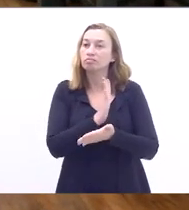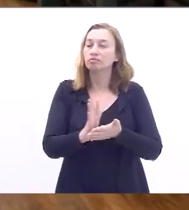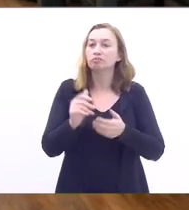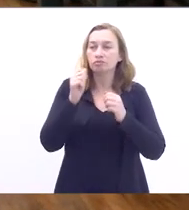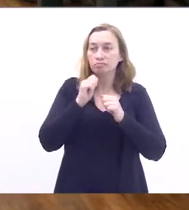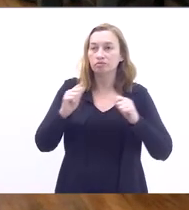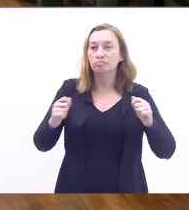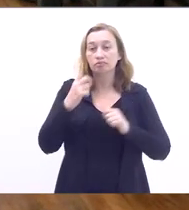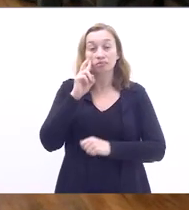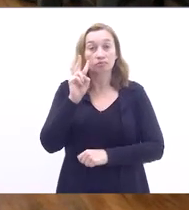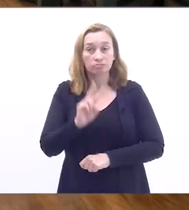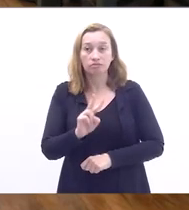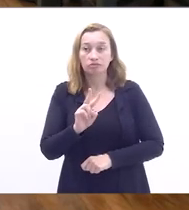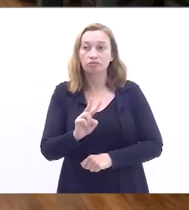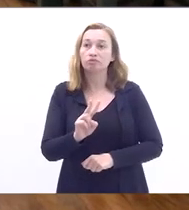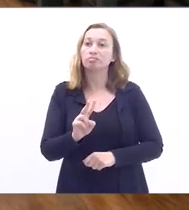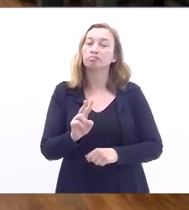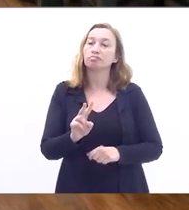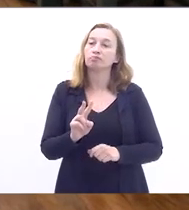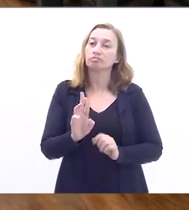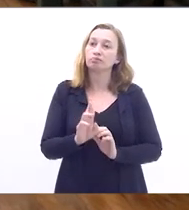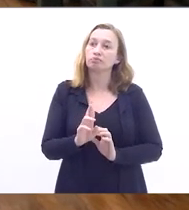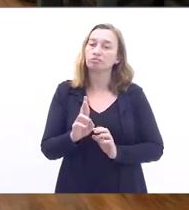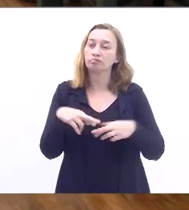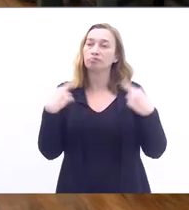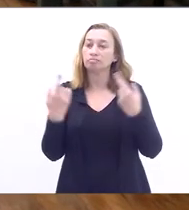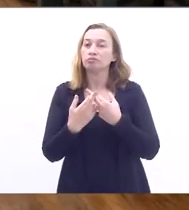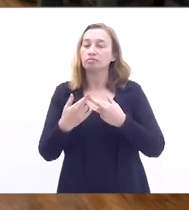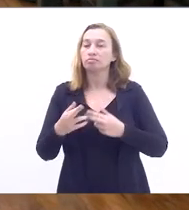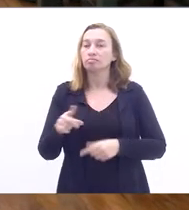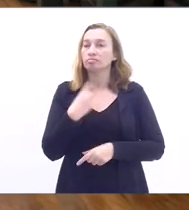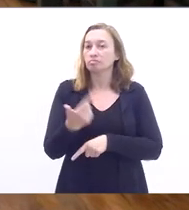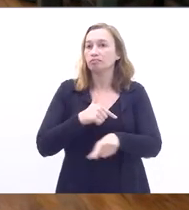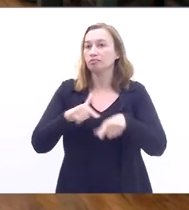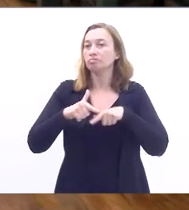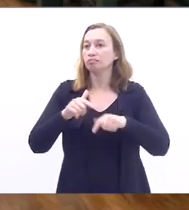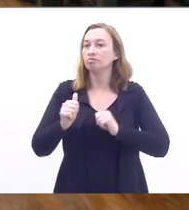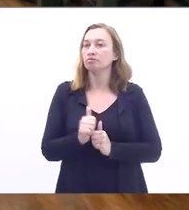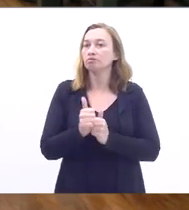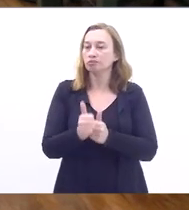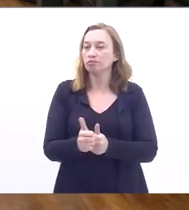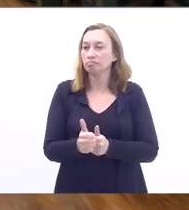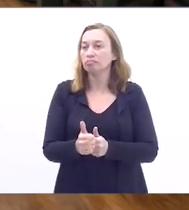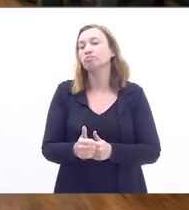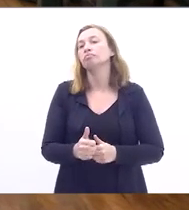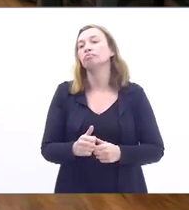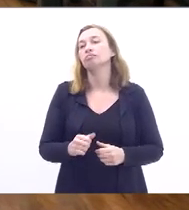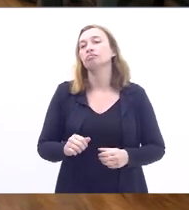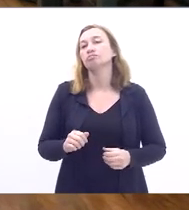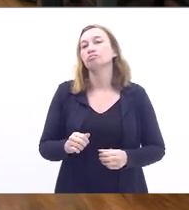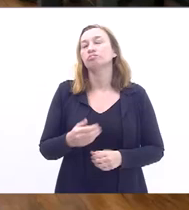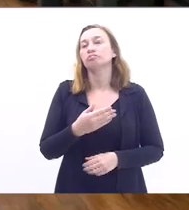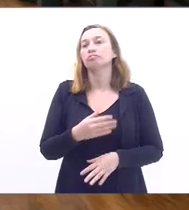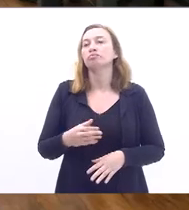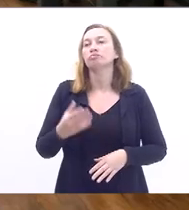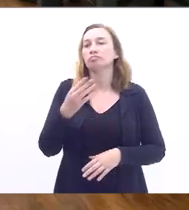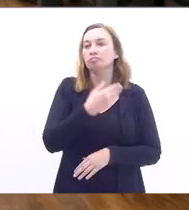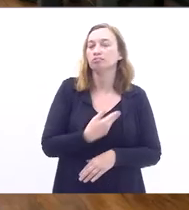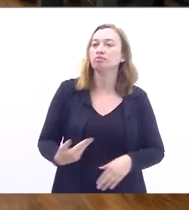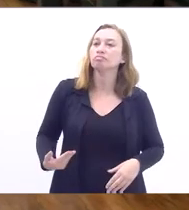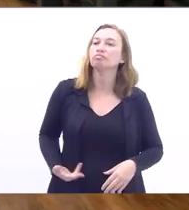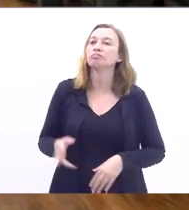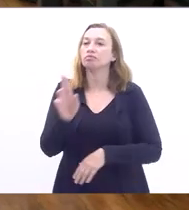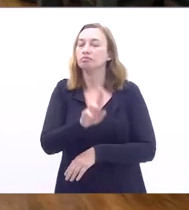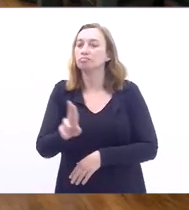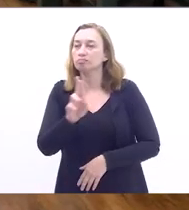audiência então é sem nosso trabalho o Segue firme na defesa da universidade pública pública na pesquisa da Ciência